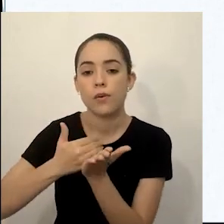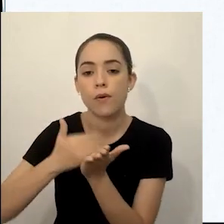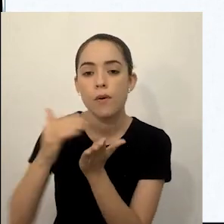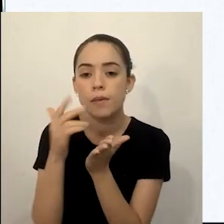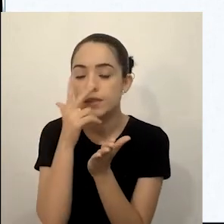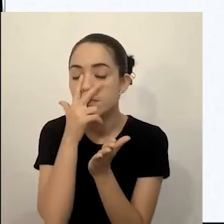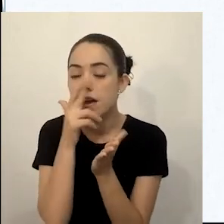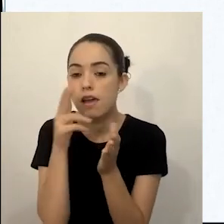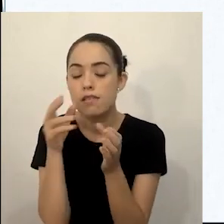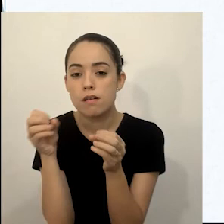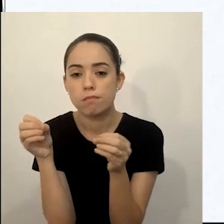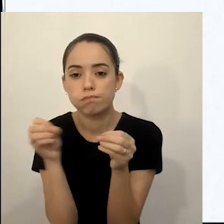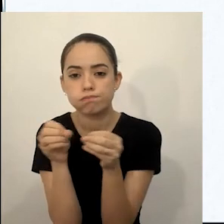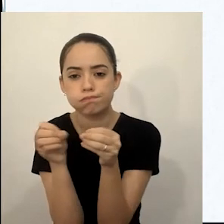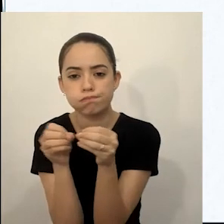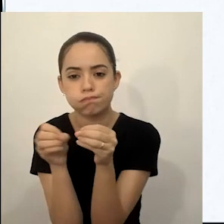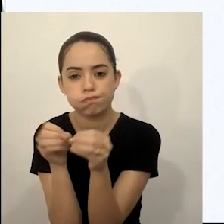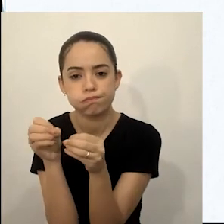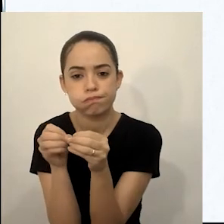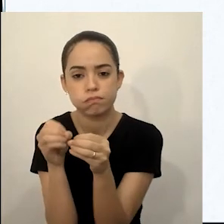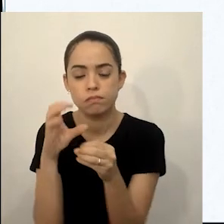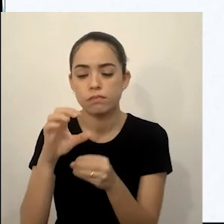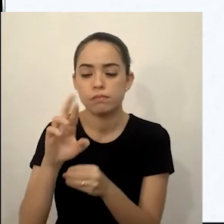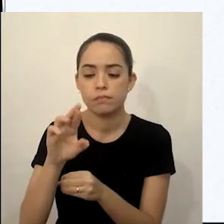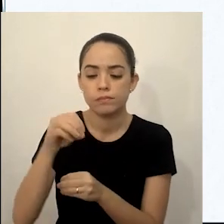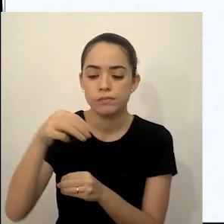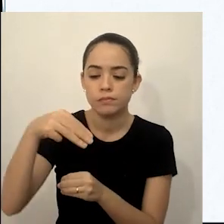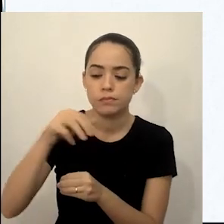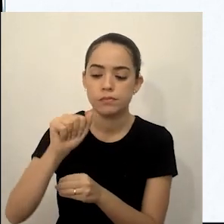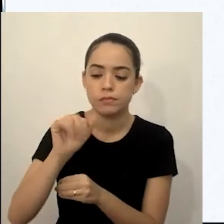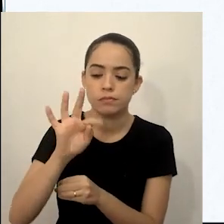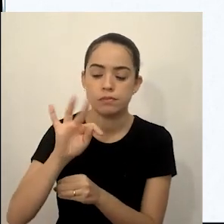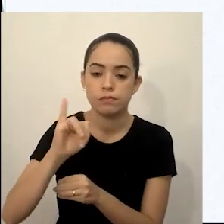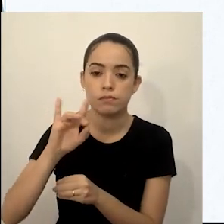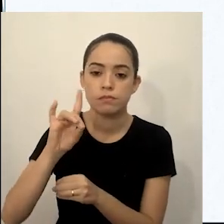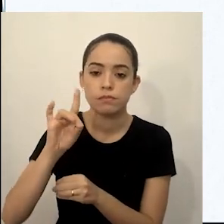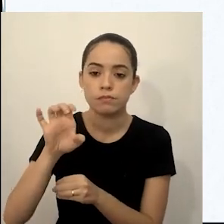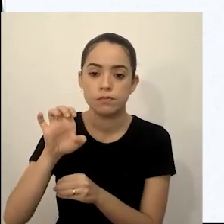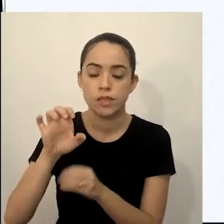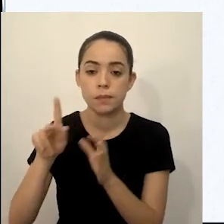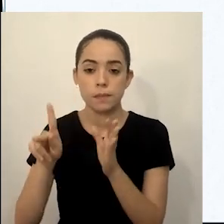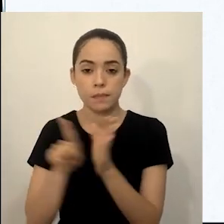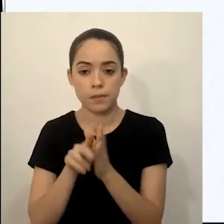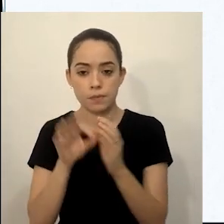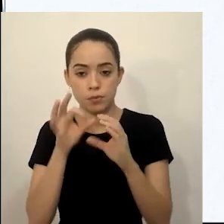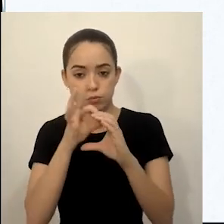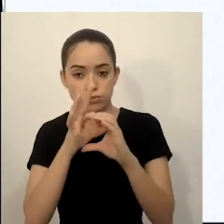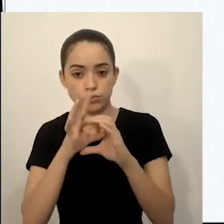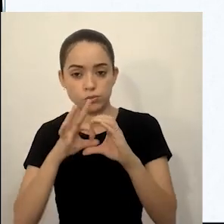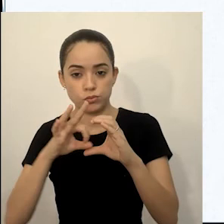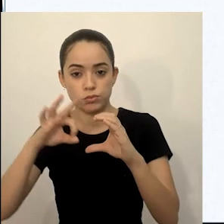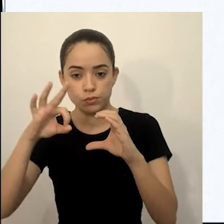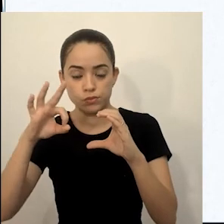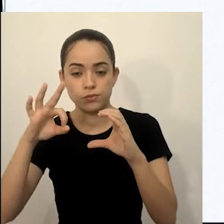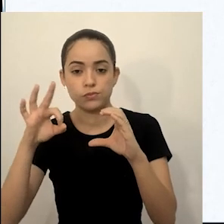da condensação da cromátide do núcleo.